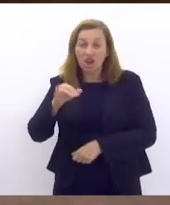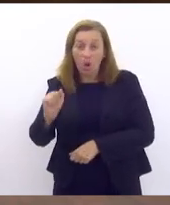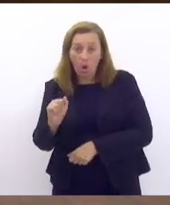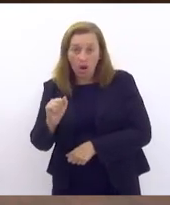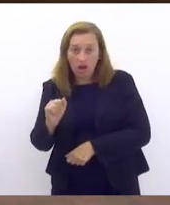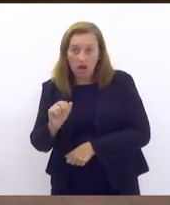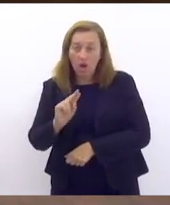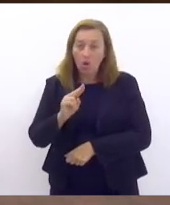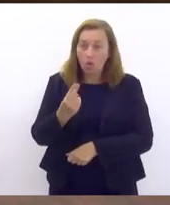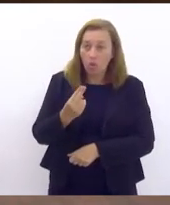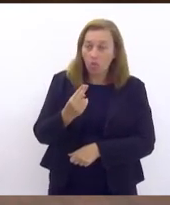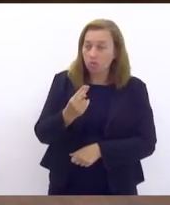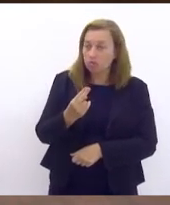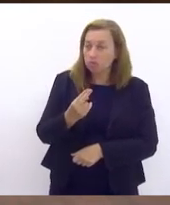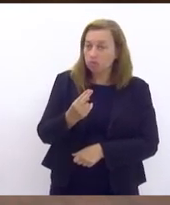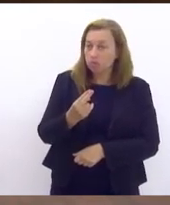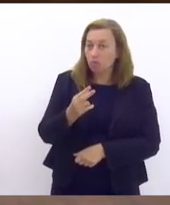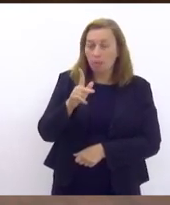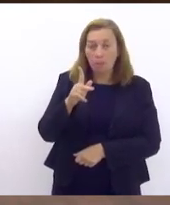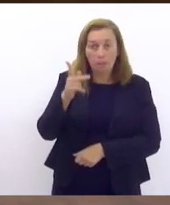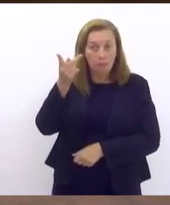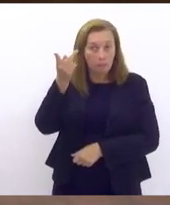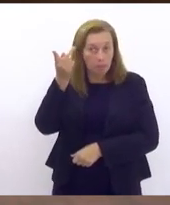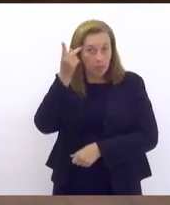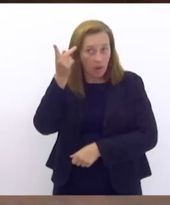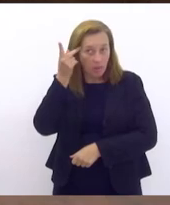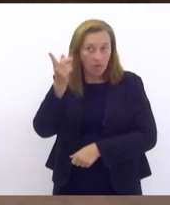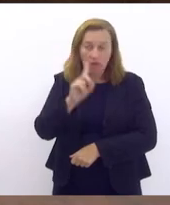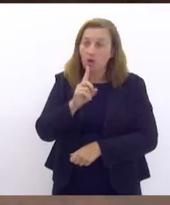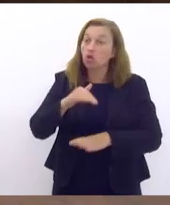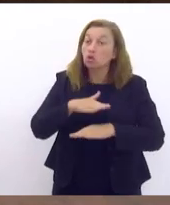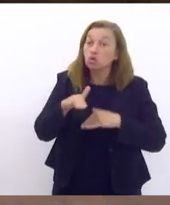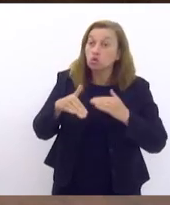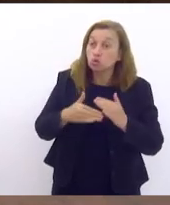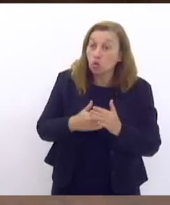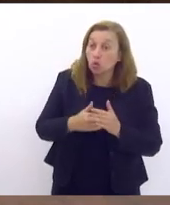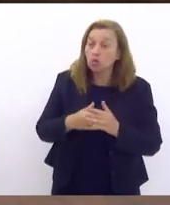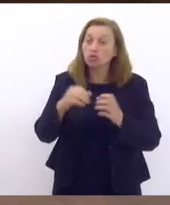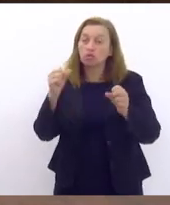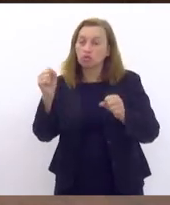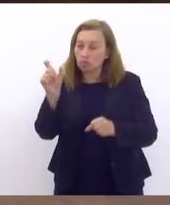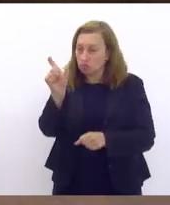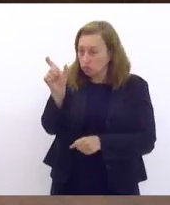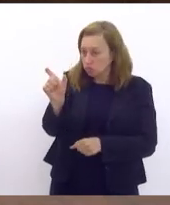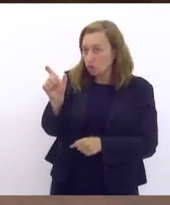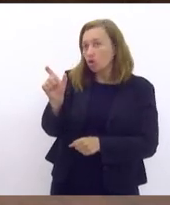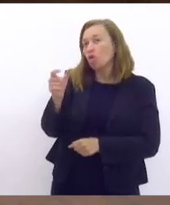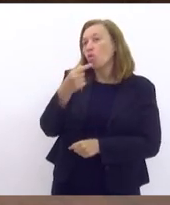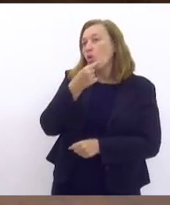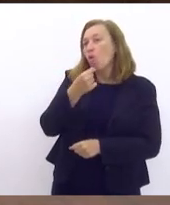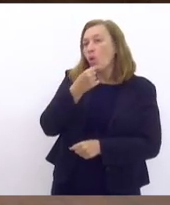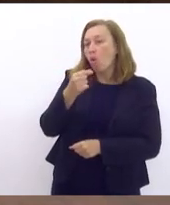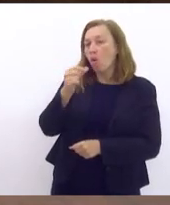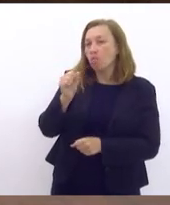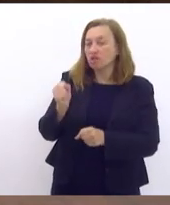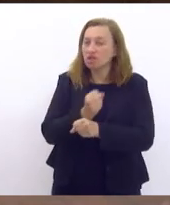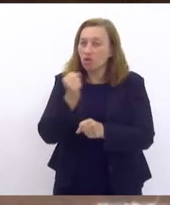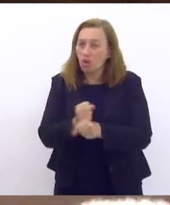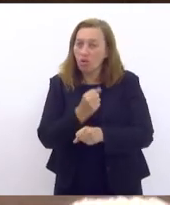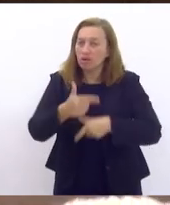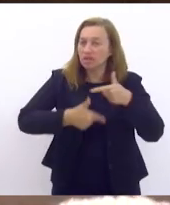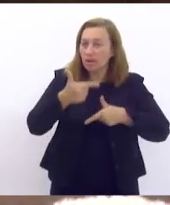construção civil é nordestino, foi nordestino e será nordestino, porque